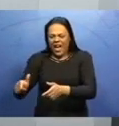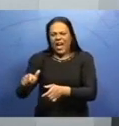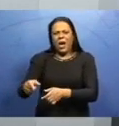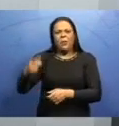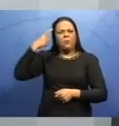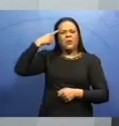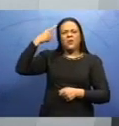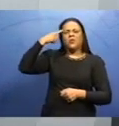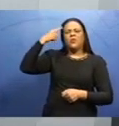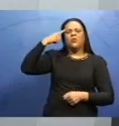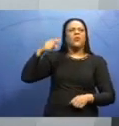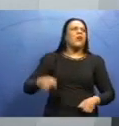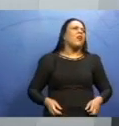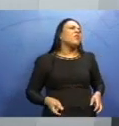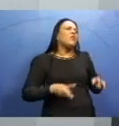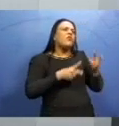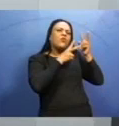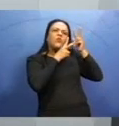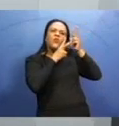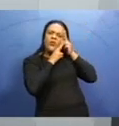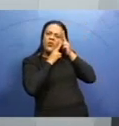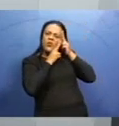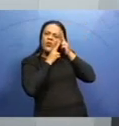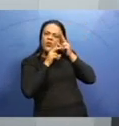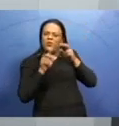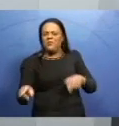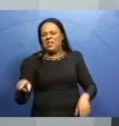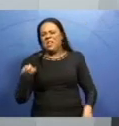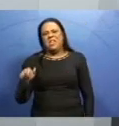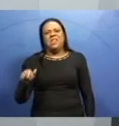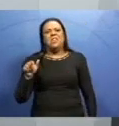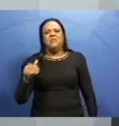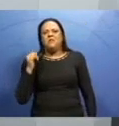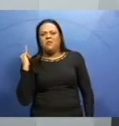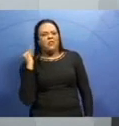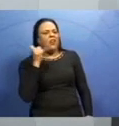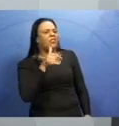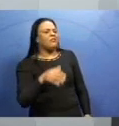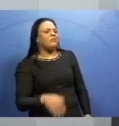uma soneca e falou em tom de troça: